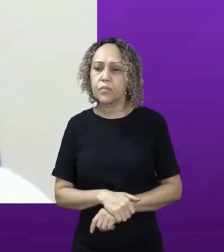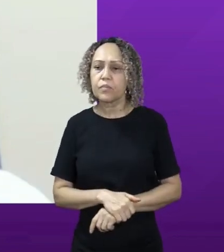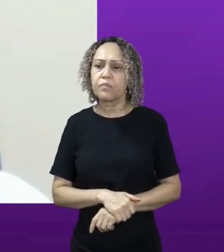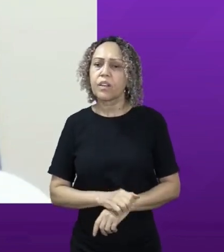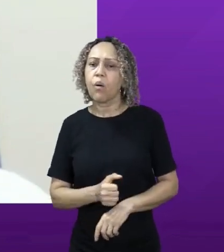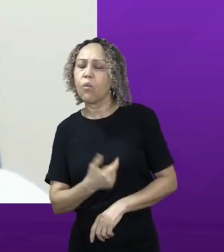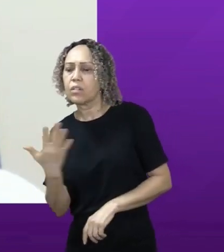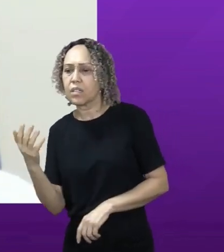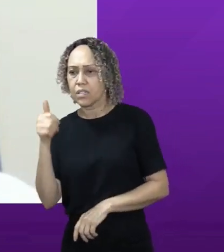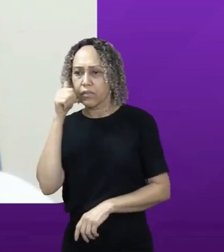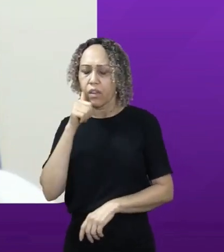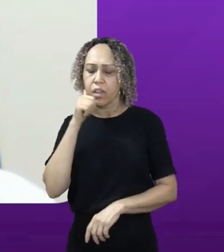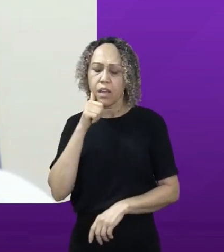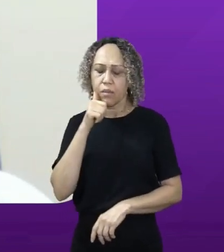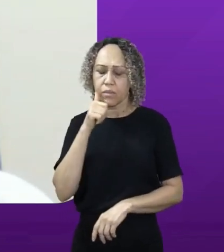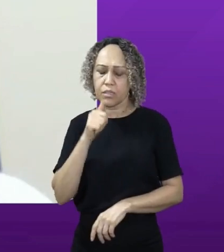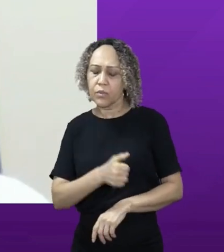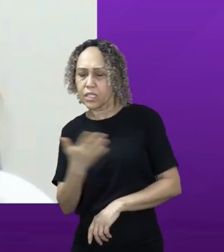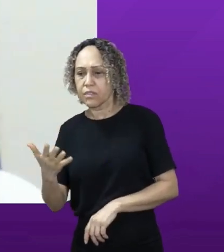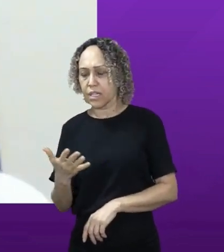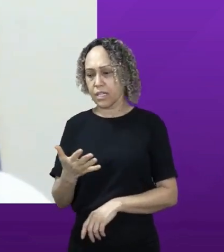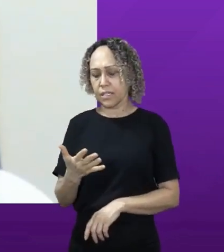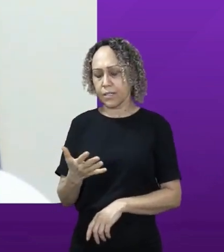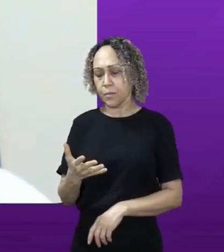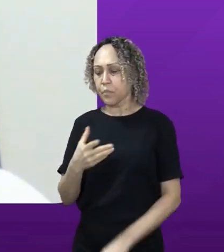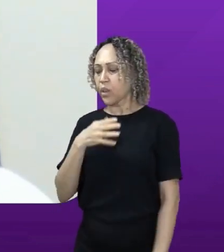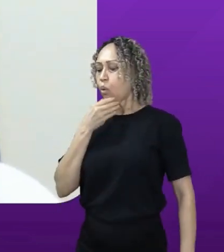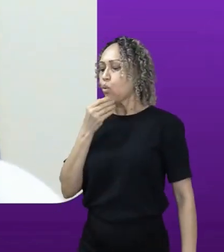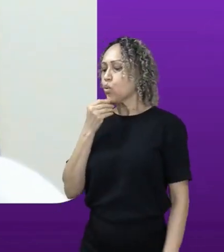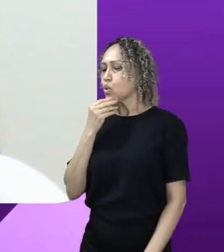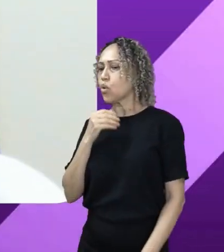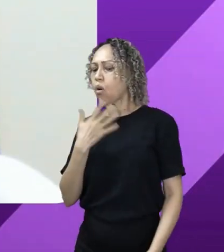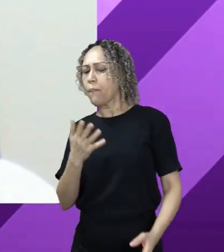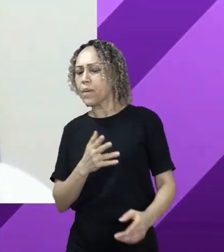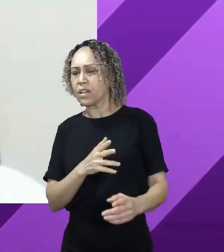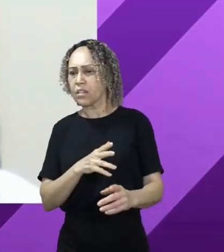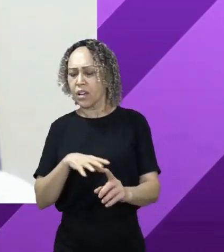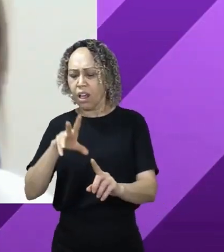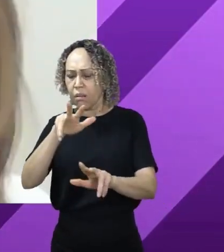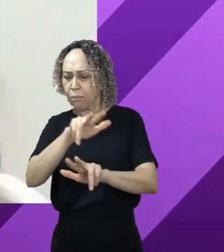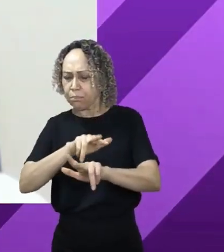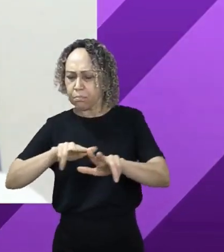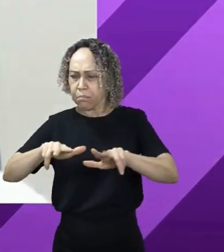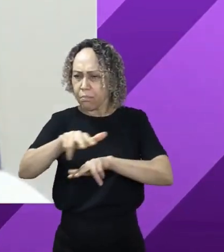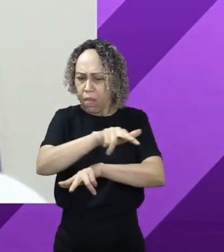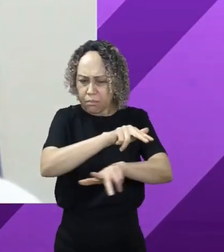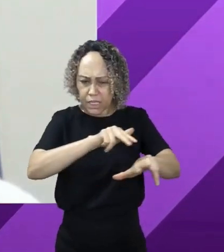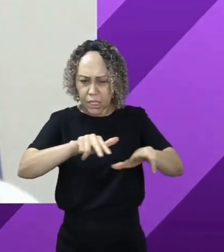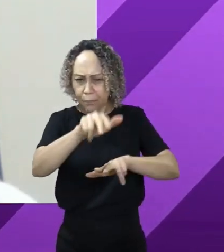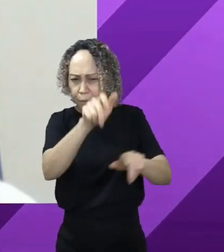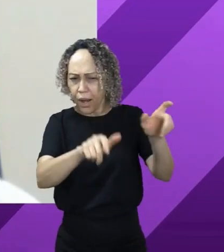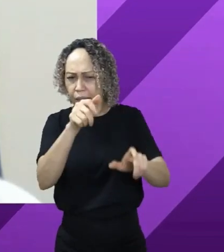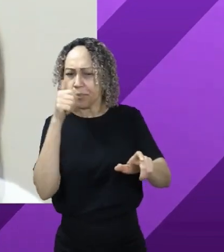vezes os homens utilizam suas mulheres para poder substituírem eles nesses espaços, né, disputar eleições. Então, frisando que não basta ser mulher. Ser